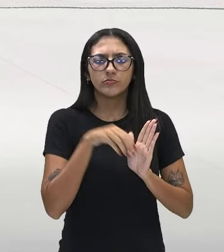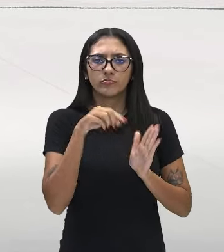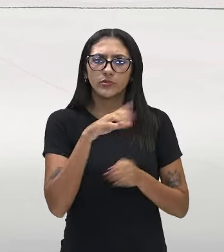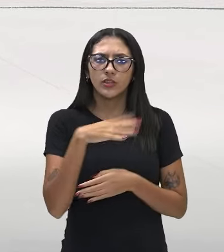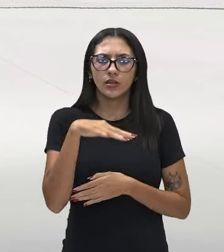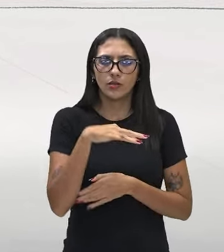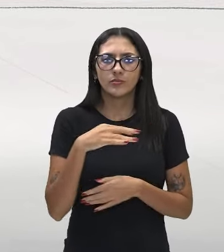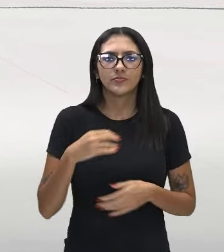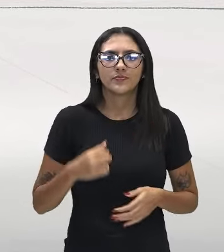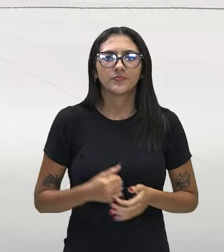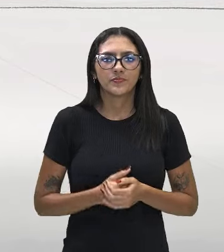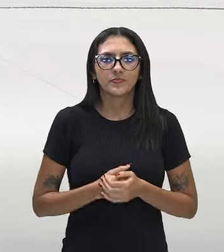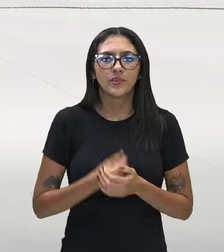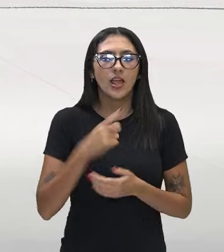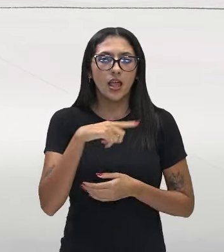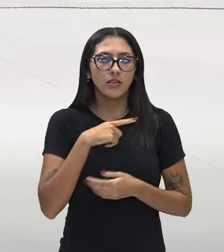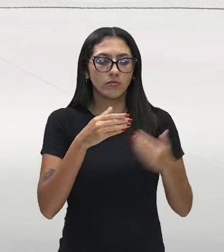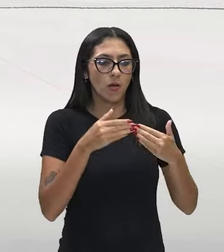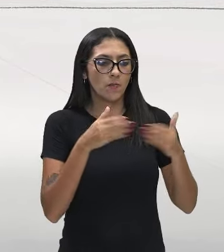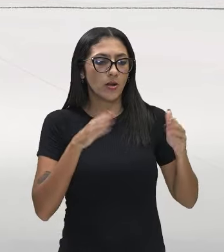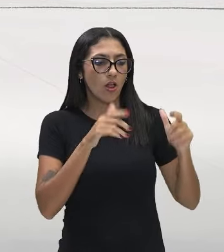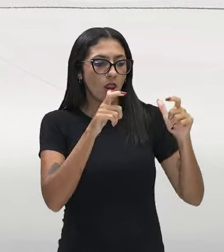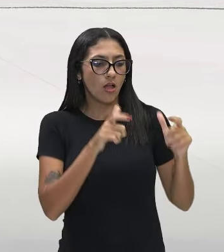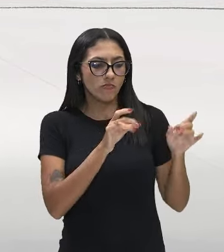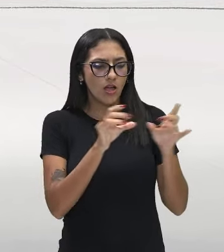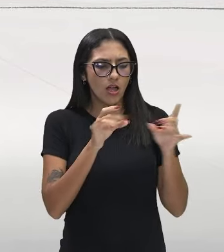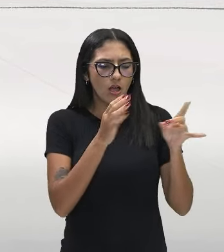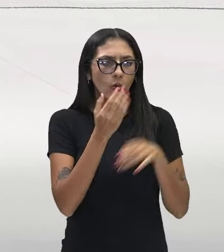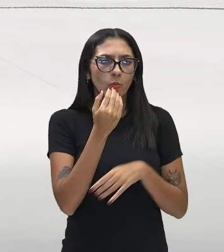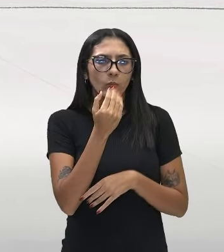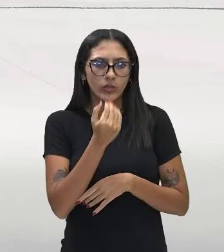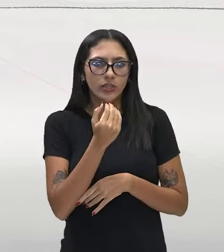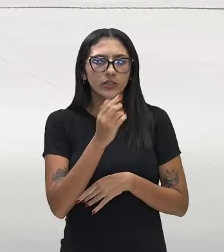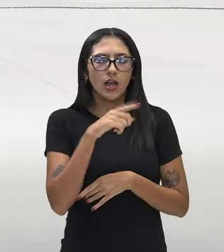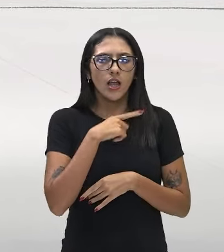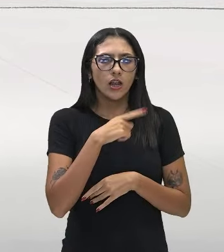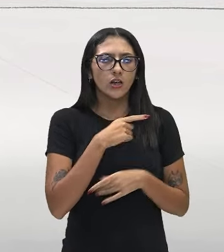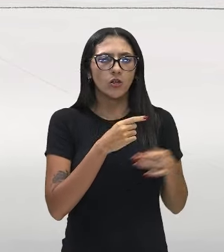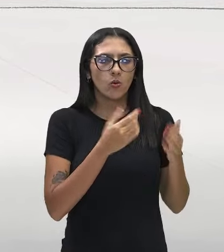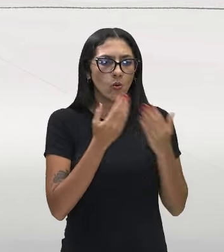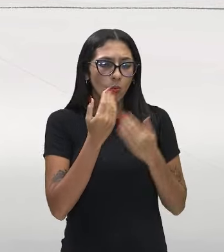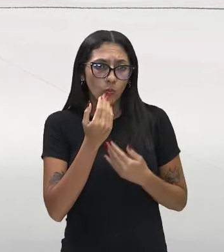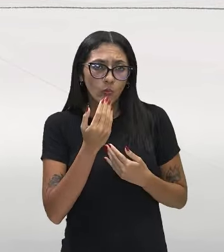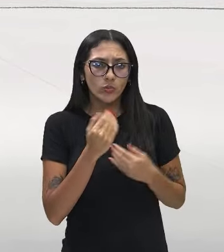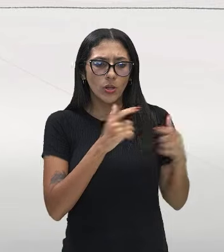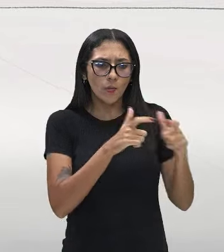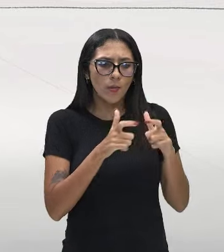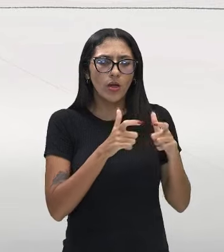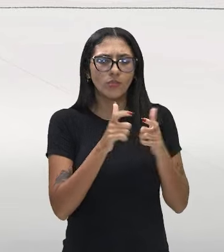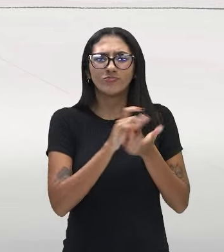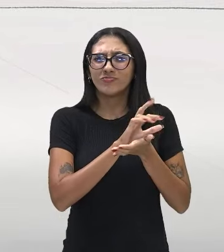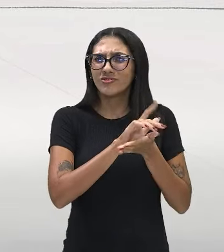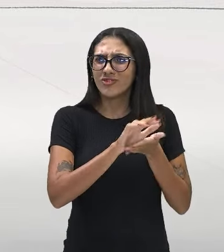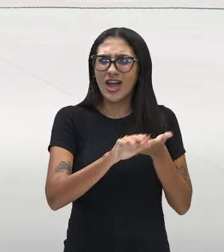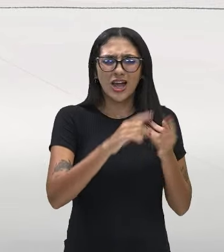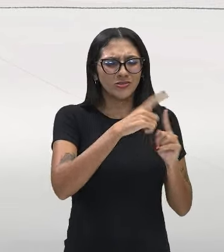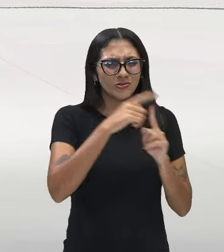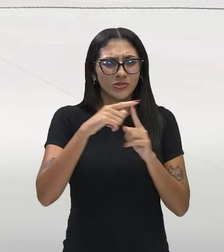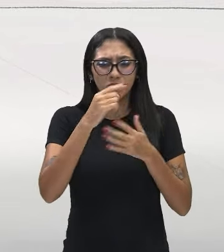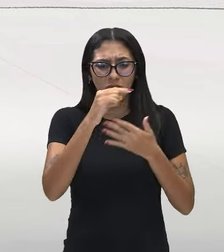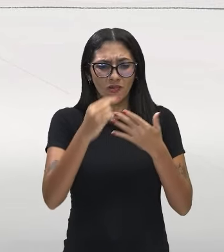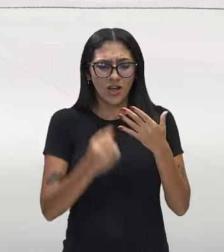Pará, que ela abriu um restaurante, né, com a culinária, sabe qual era? Ela fazia vários pratos com a